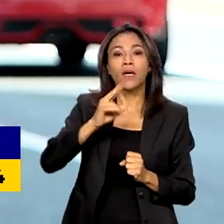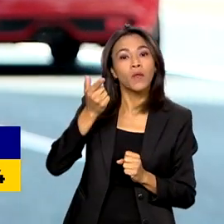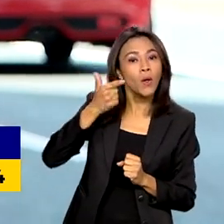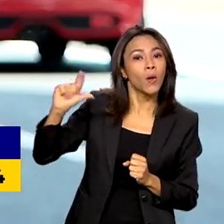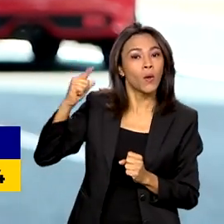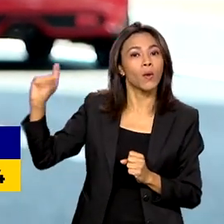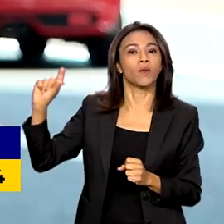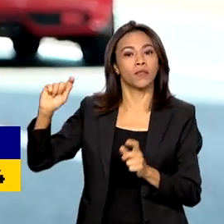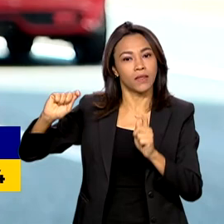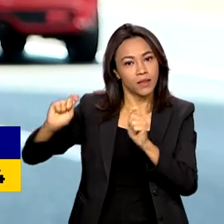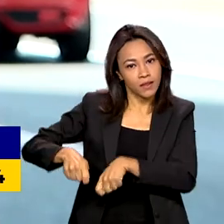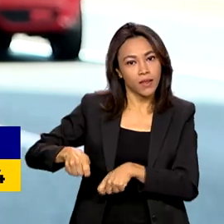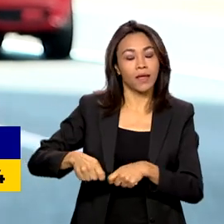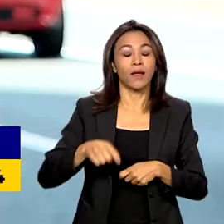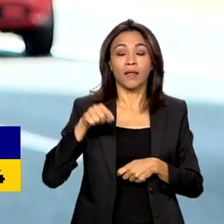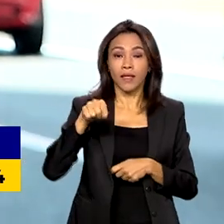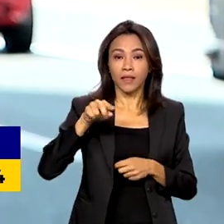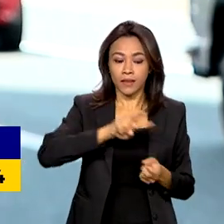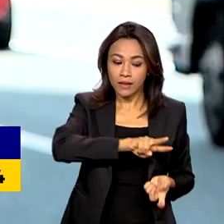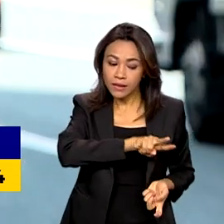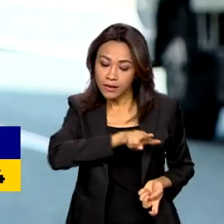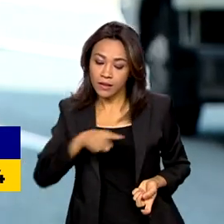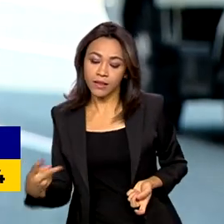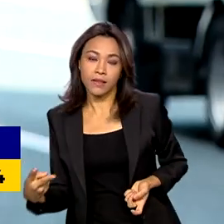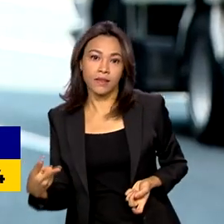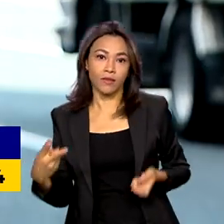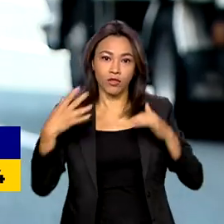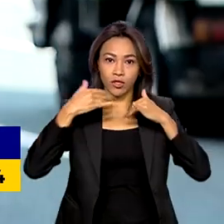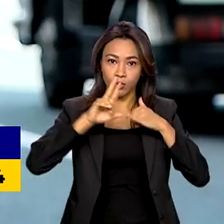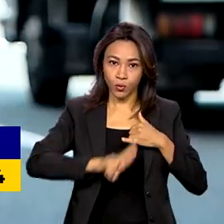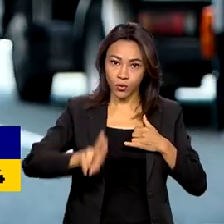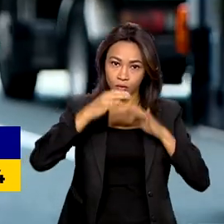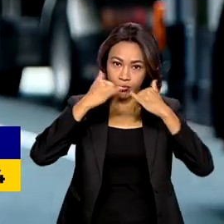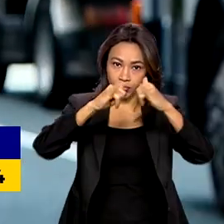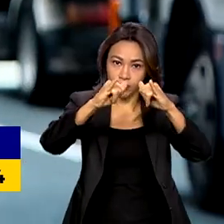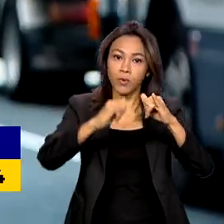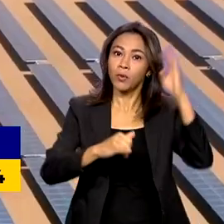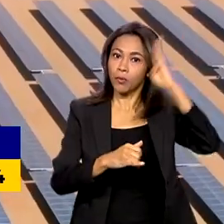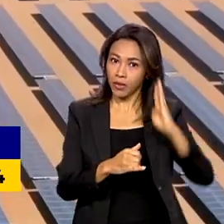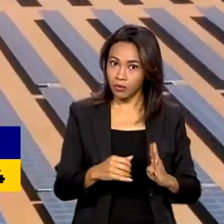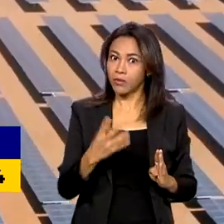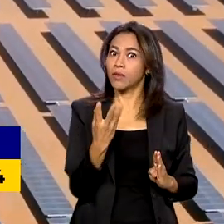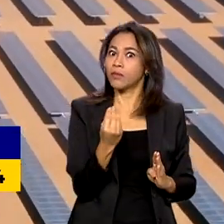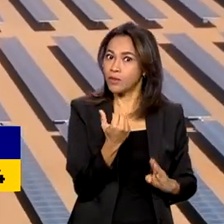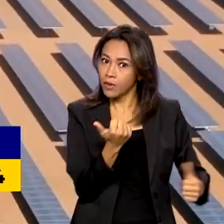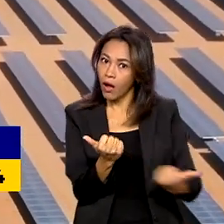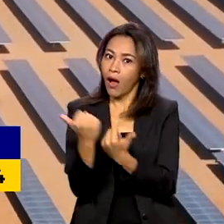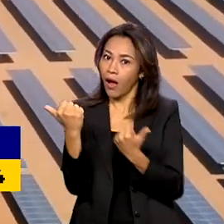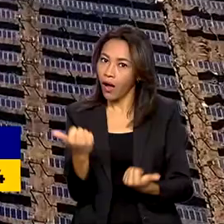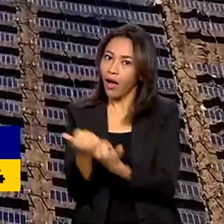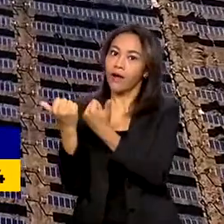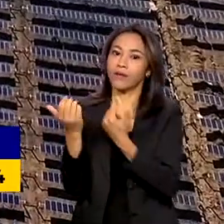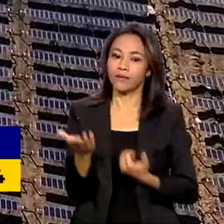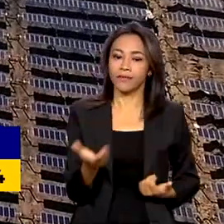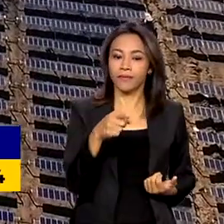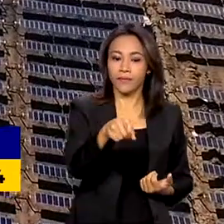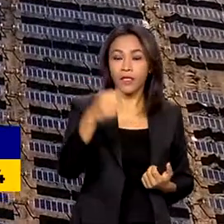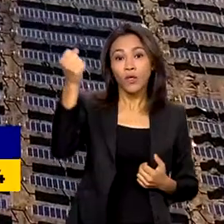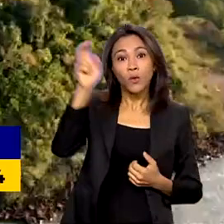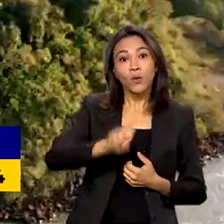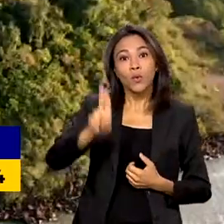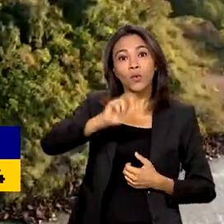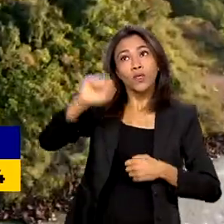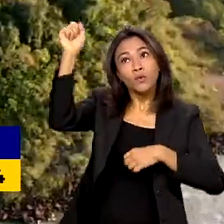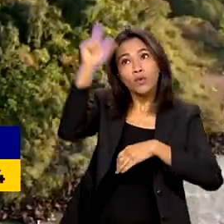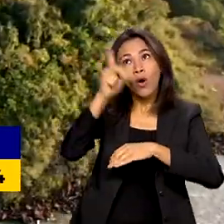Neste campo da transição energética, o Brasil tem muito a colaborar. A instalação de energia que aproveita a luz do